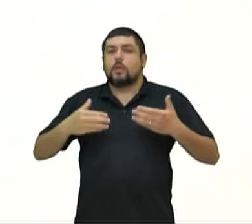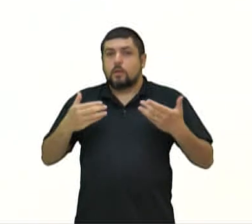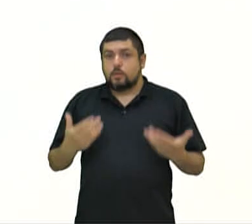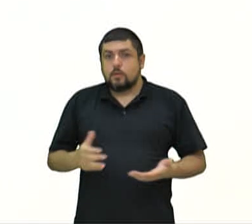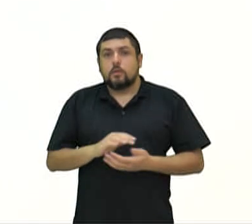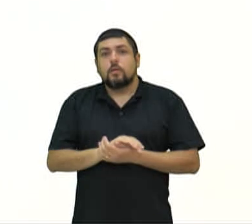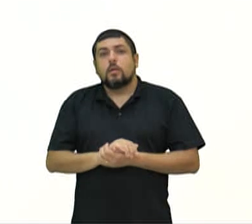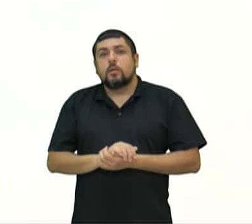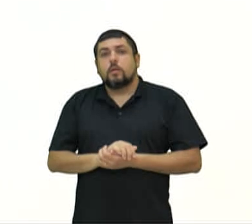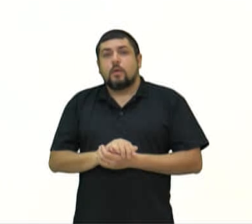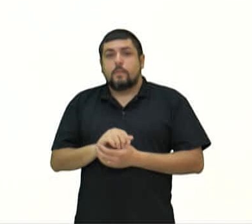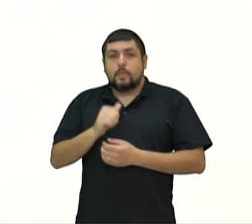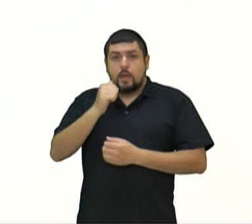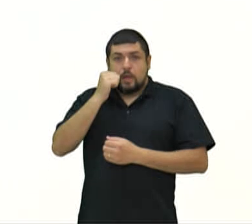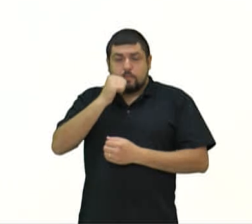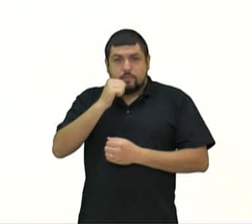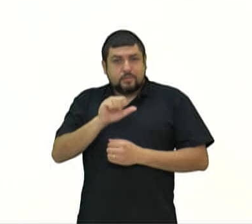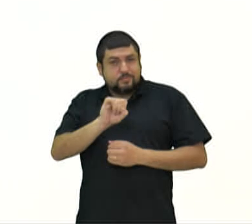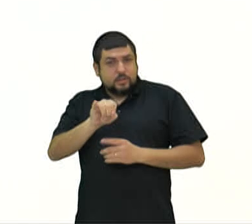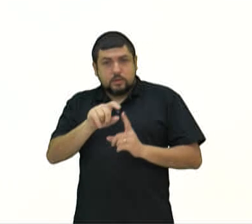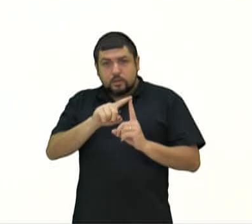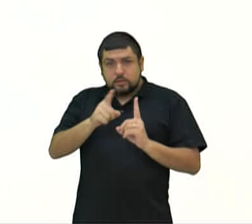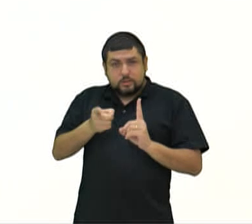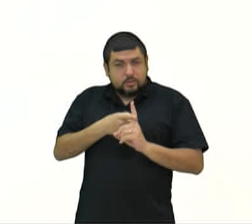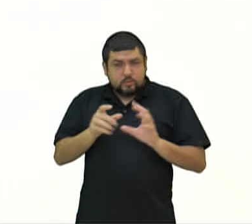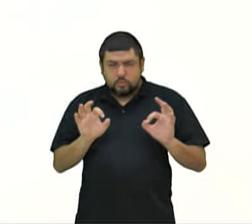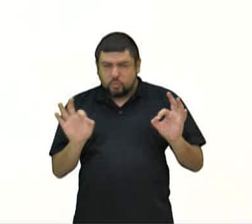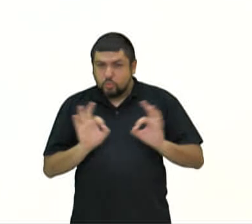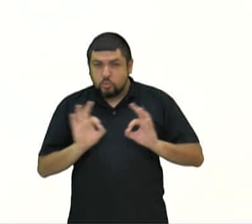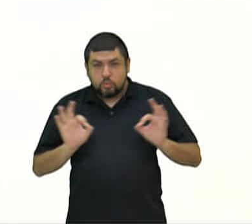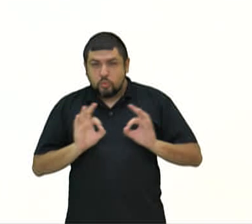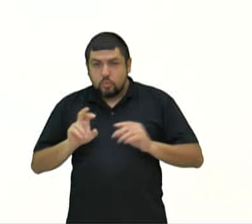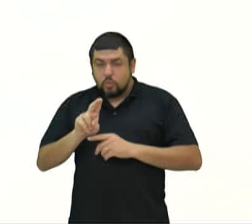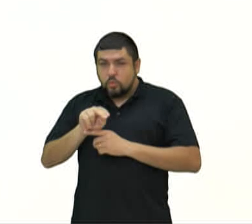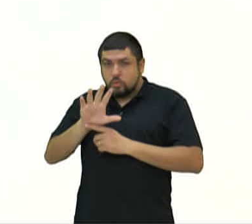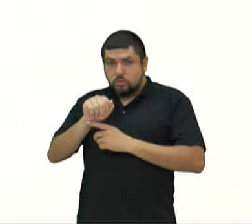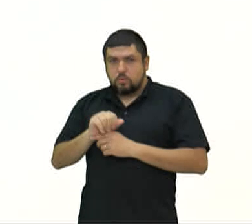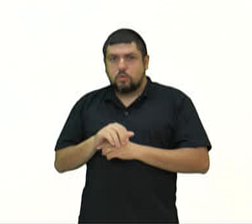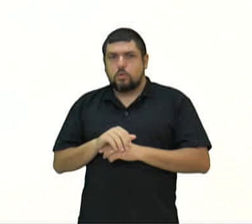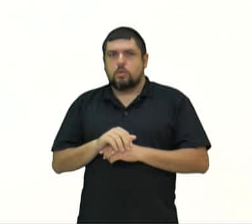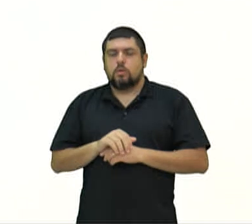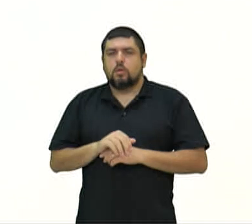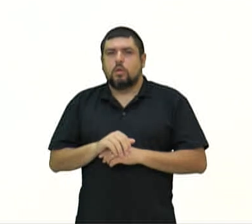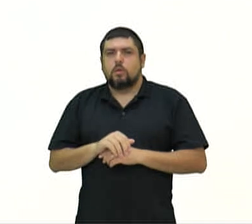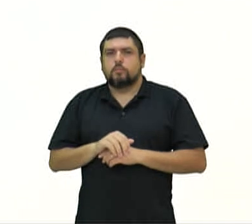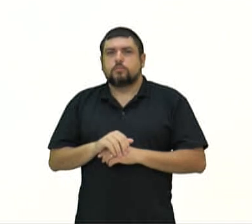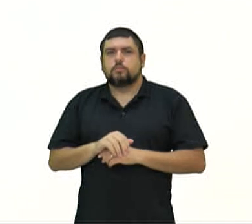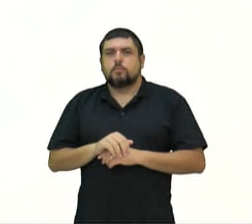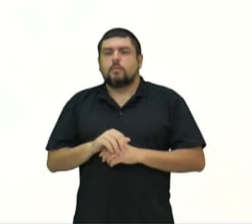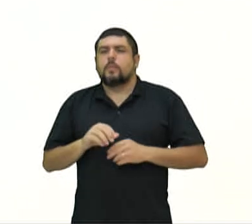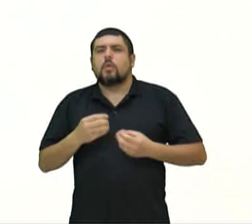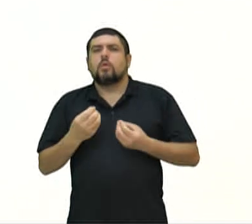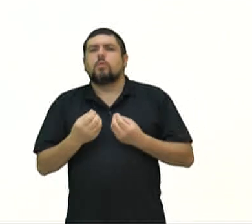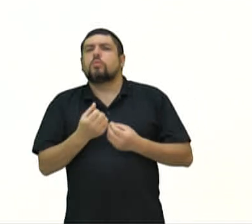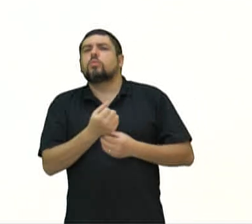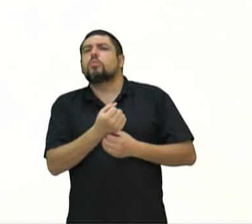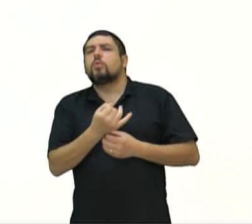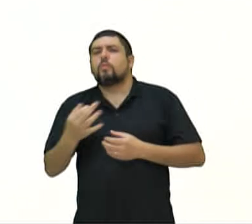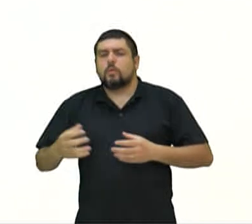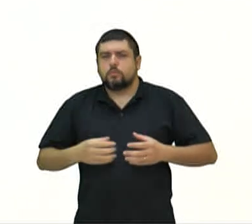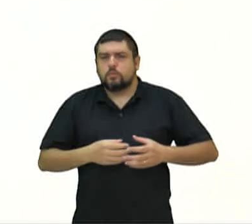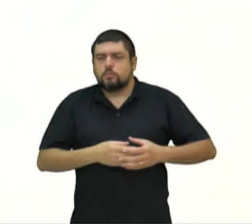em consideração que a mulher nunca engravide durante toda a sua vida, tá? A mesma até o amadurecimento de 350